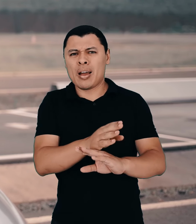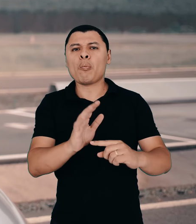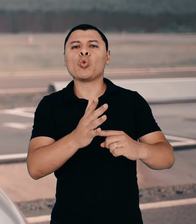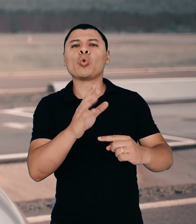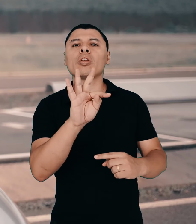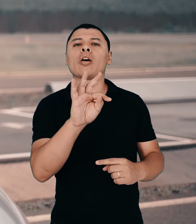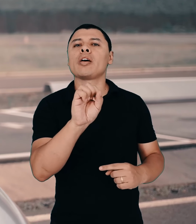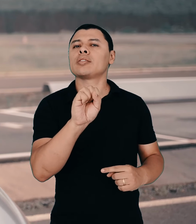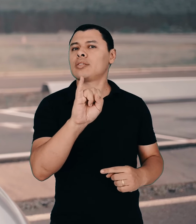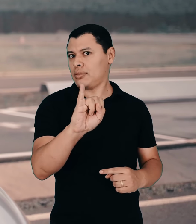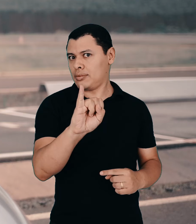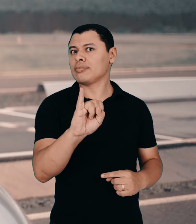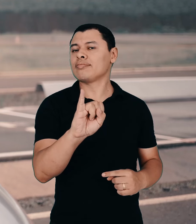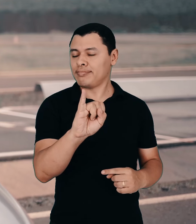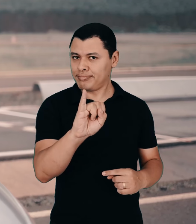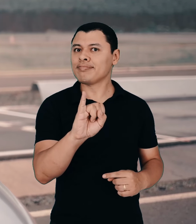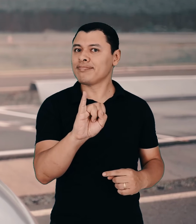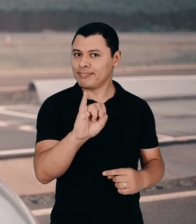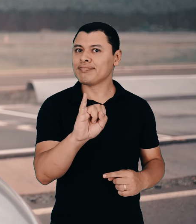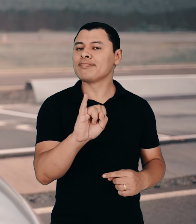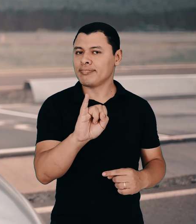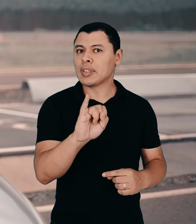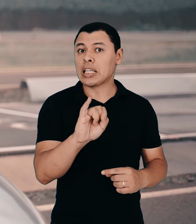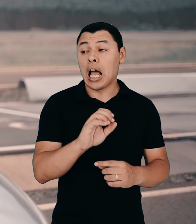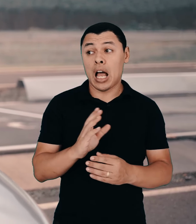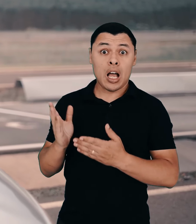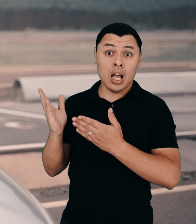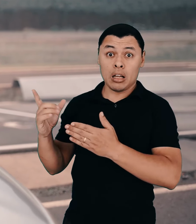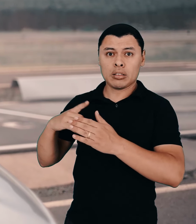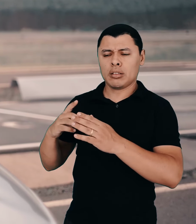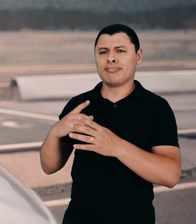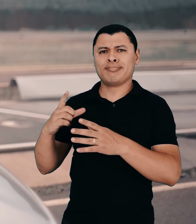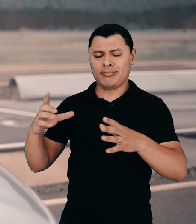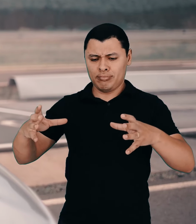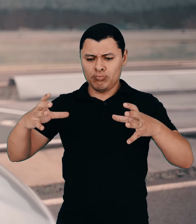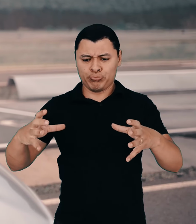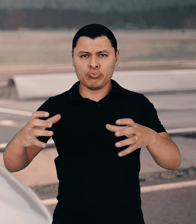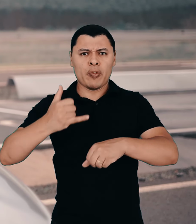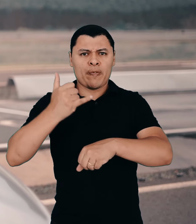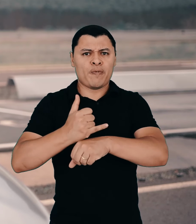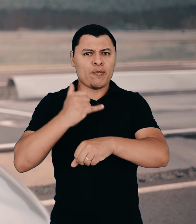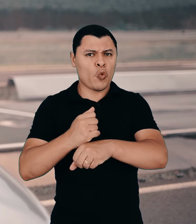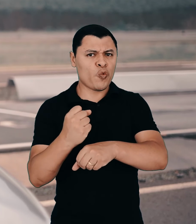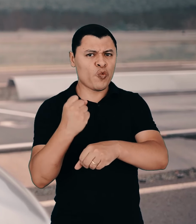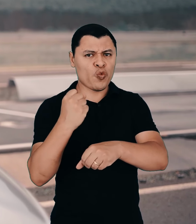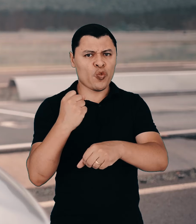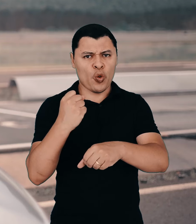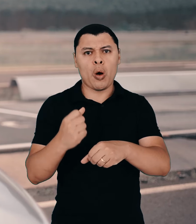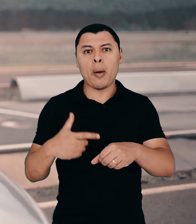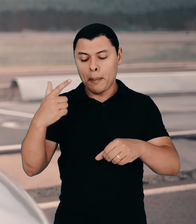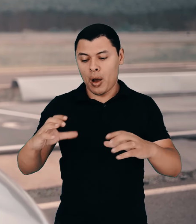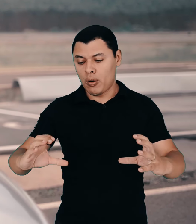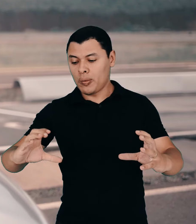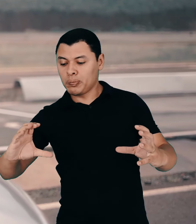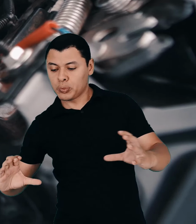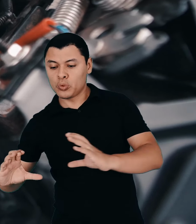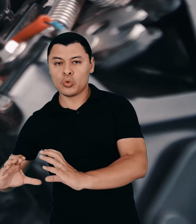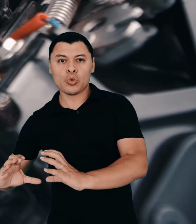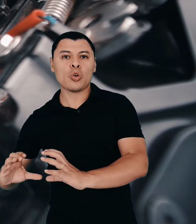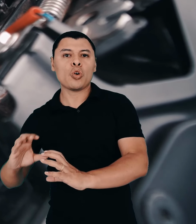vocês vão entender por quê. Todas as tecnologias essenciais você tem aqui, né? Então bloco e cabeçote de alumínio, um turbo da Borg-Warner de baixa